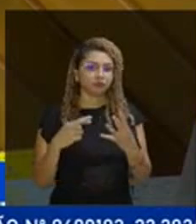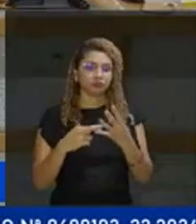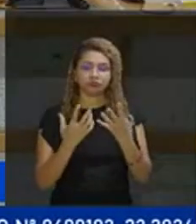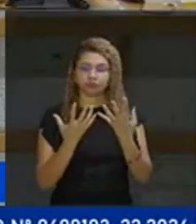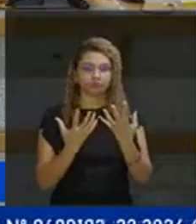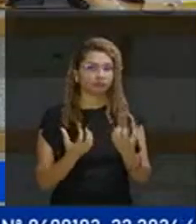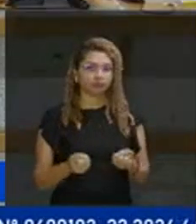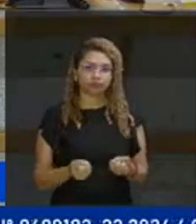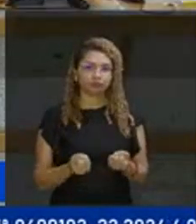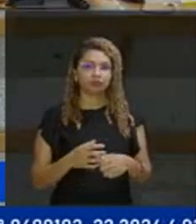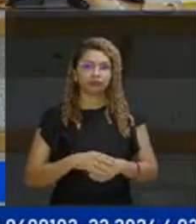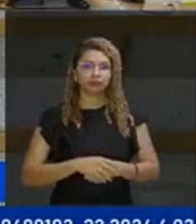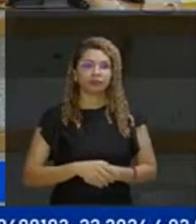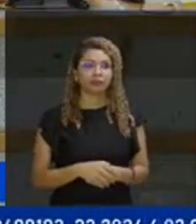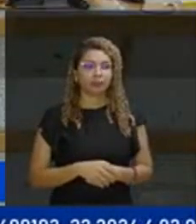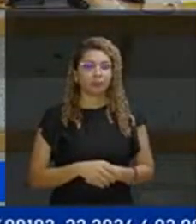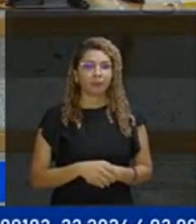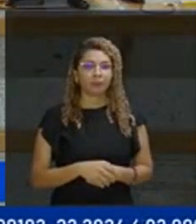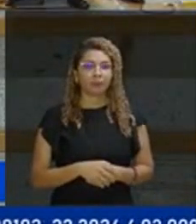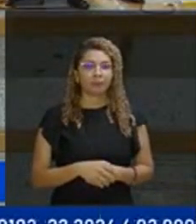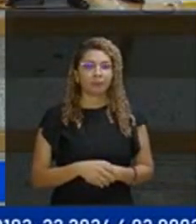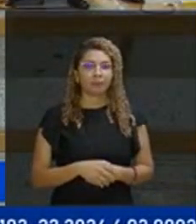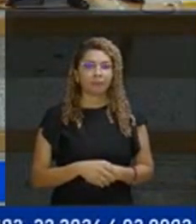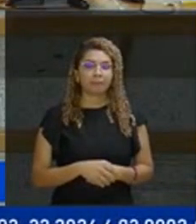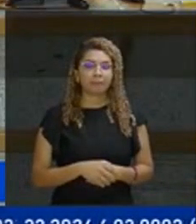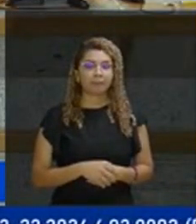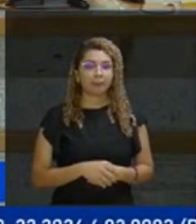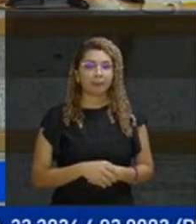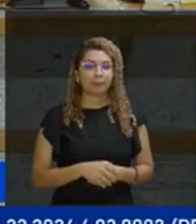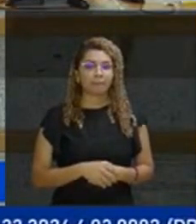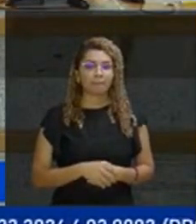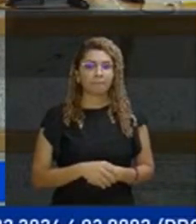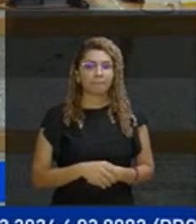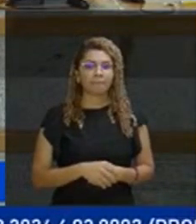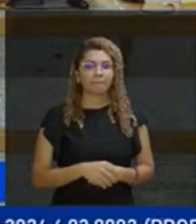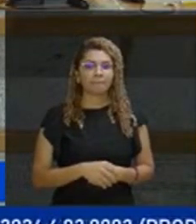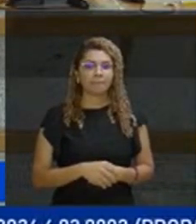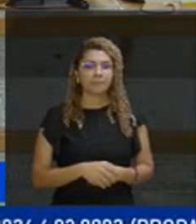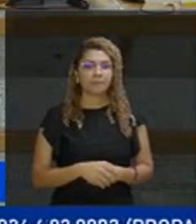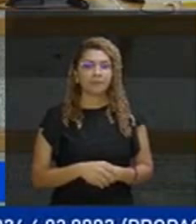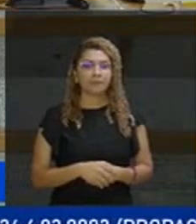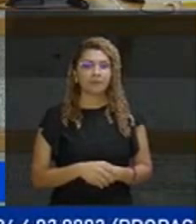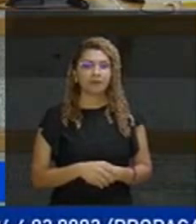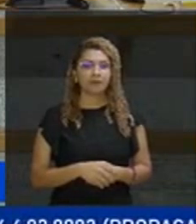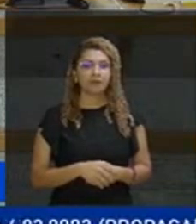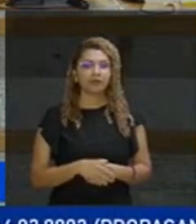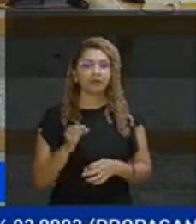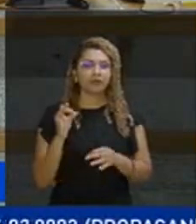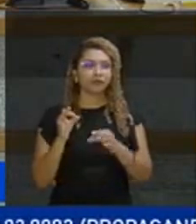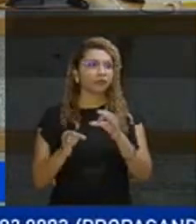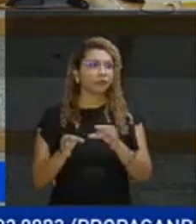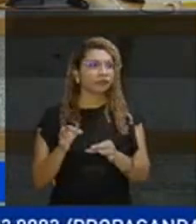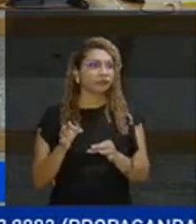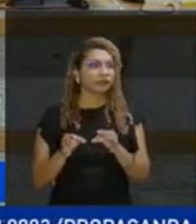voto. Foco na parte central da mesa, com a palavra desembargador Carmo Antônio.